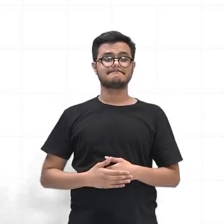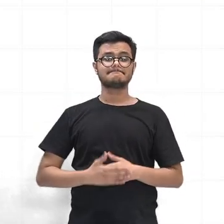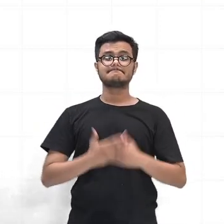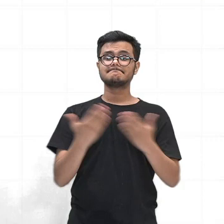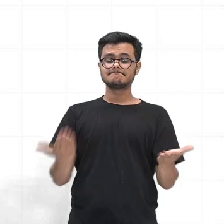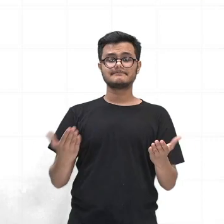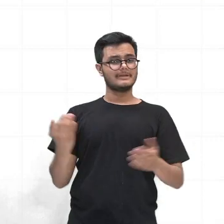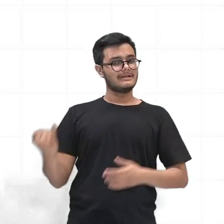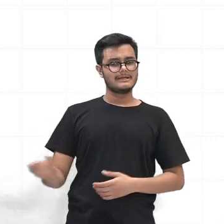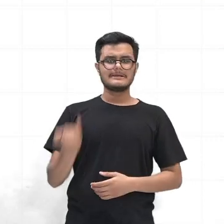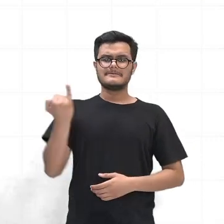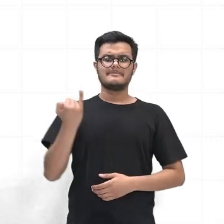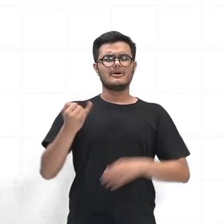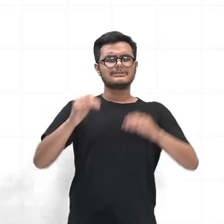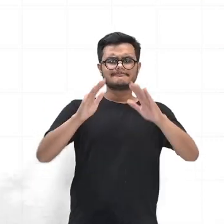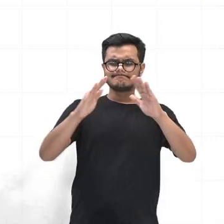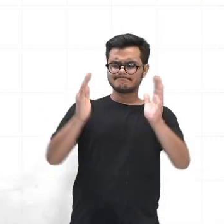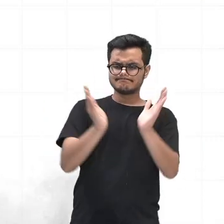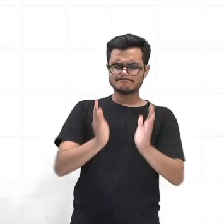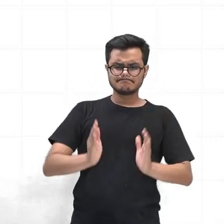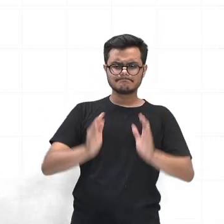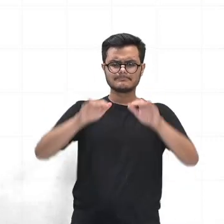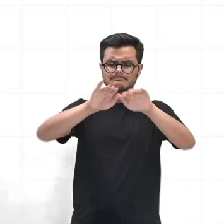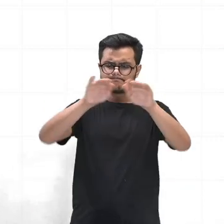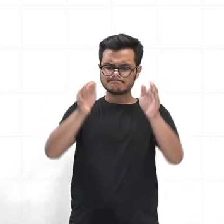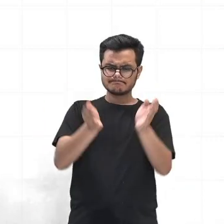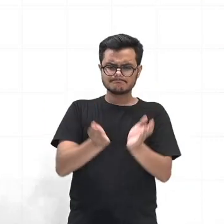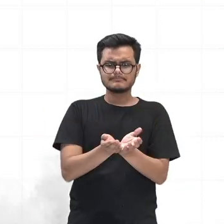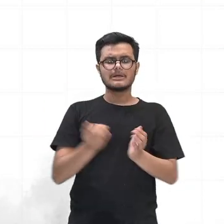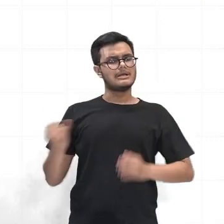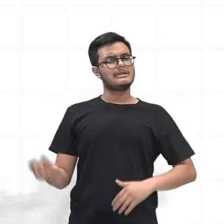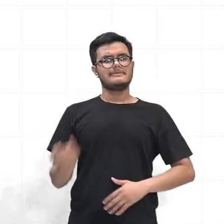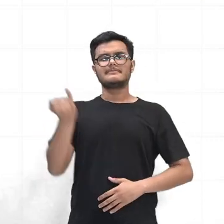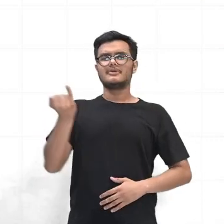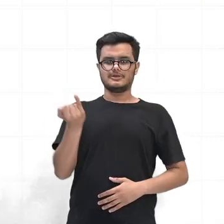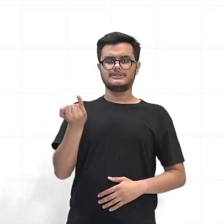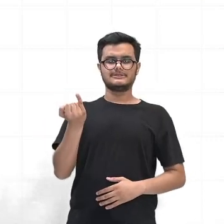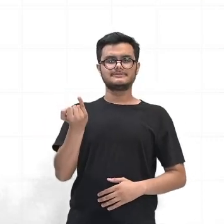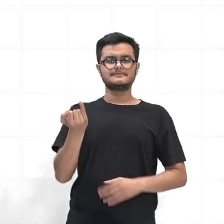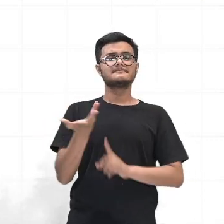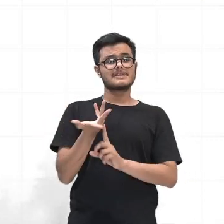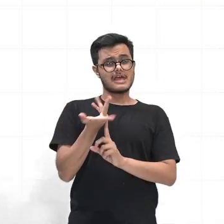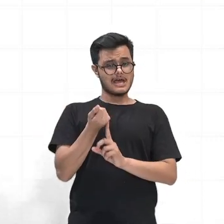arqueológico, especialmente as cerâmicas elaboradas, é uma parte importante